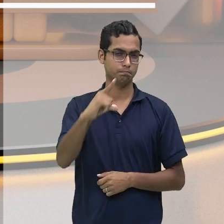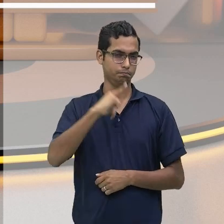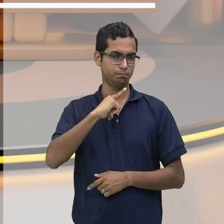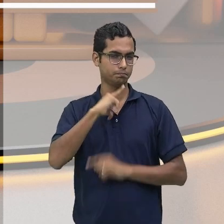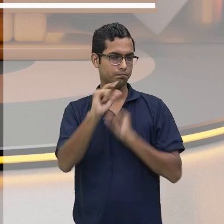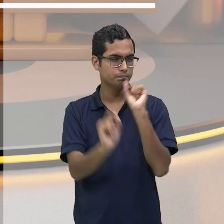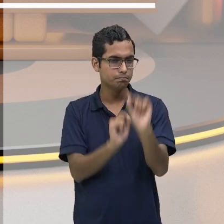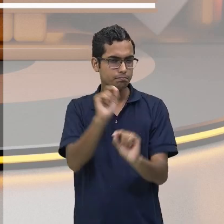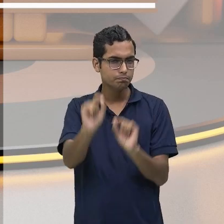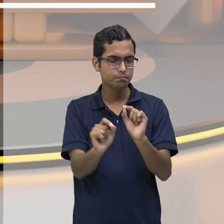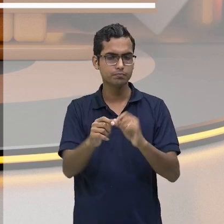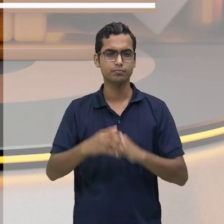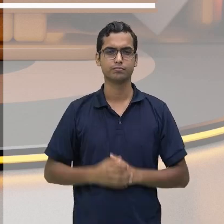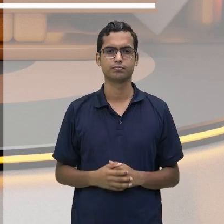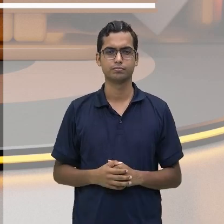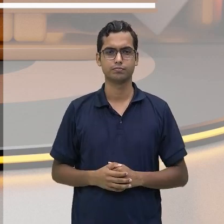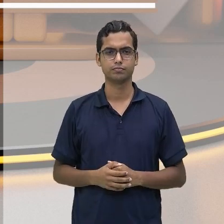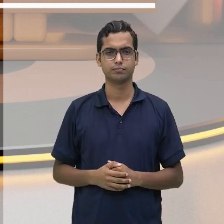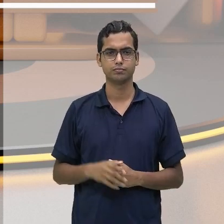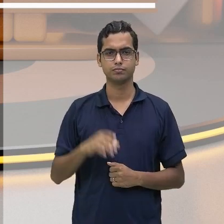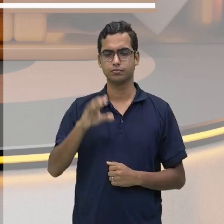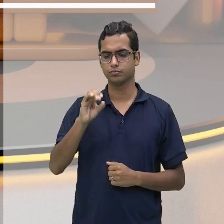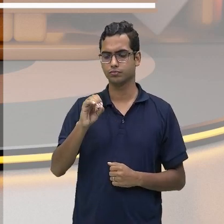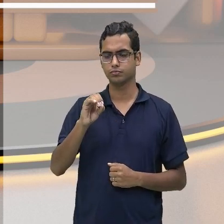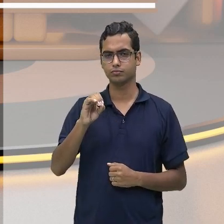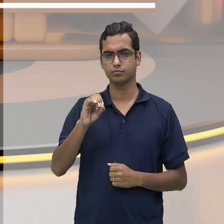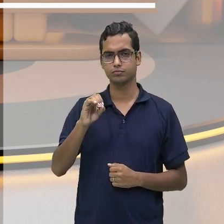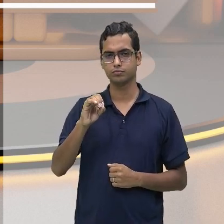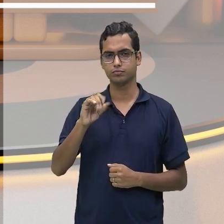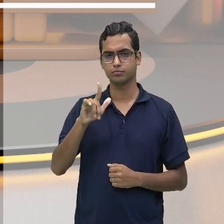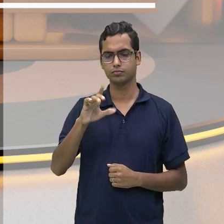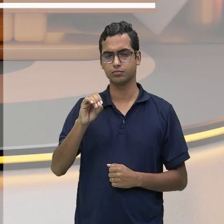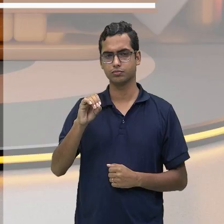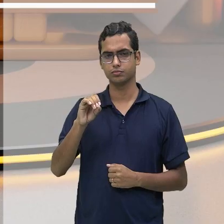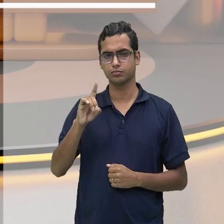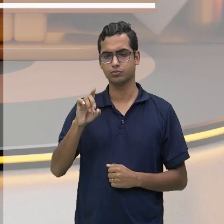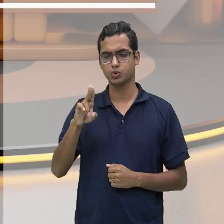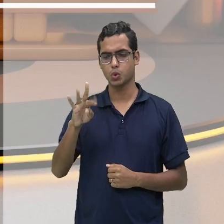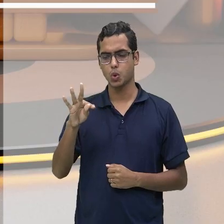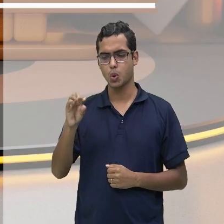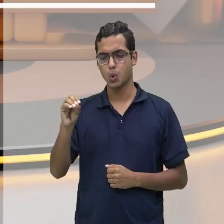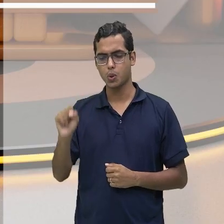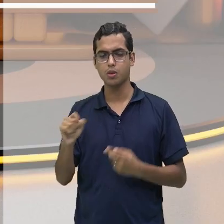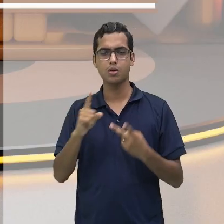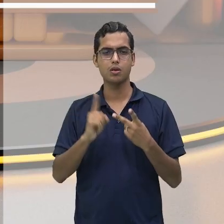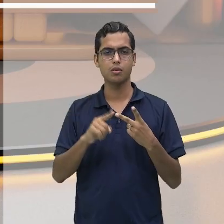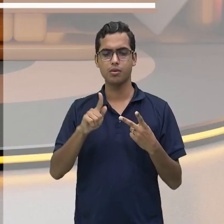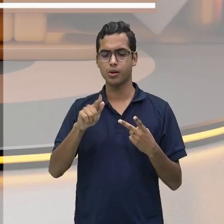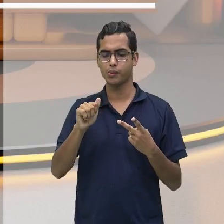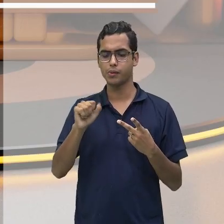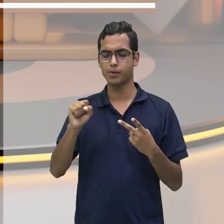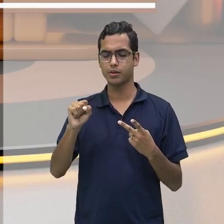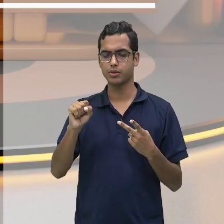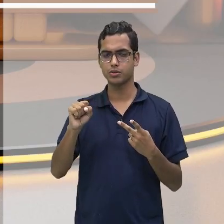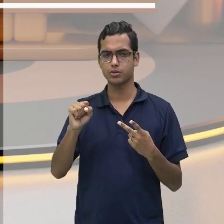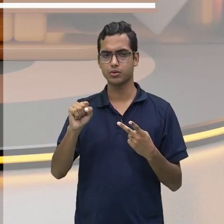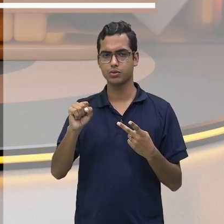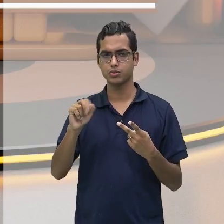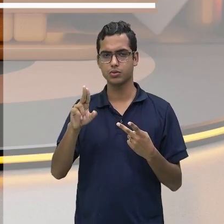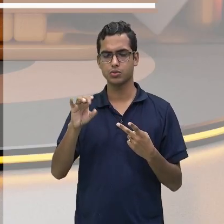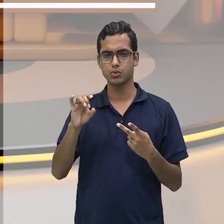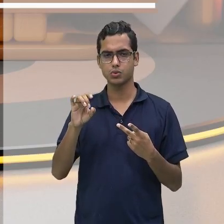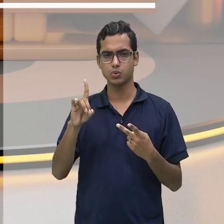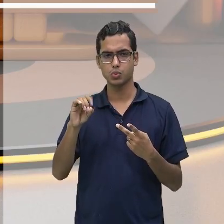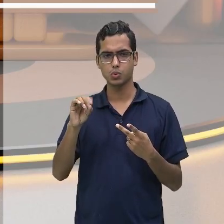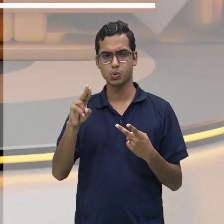aí de oleodutos e até mesmo os gasodutos, gente, que atravessavam ali várias repúblicas,